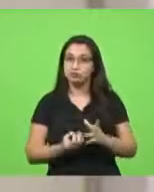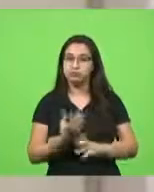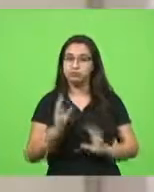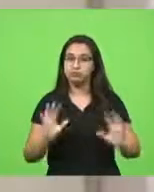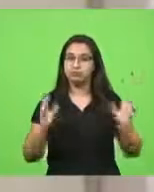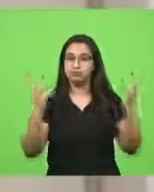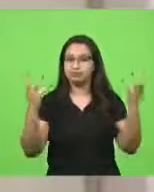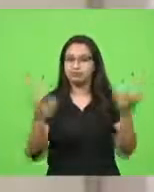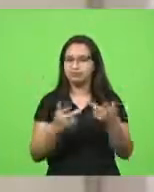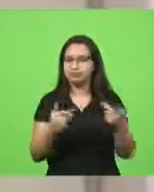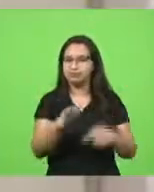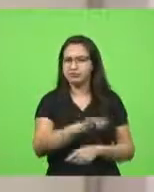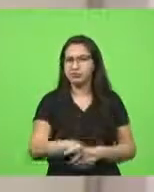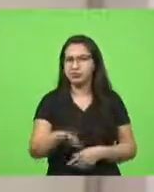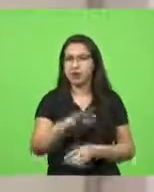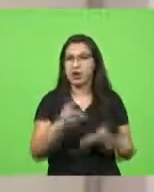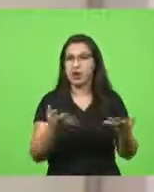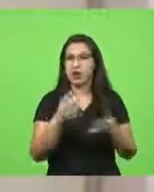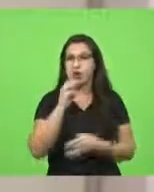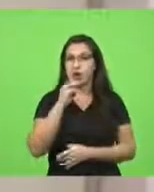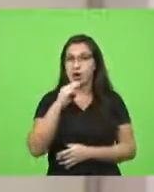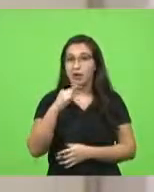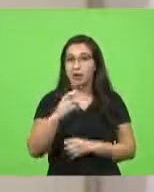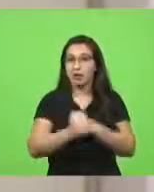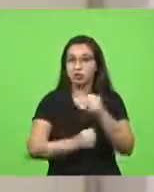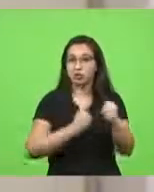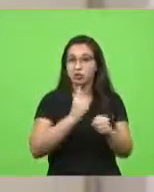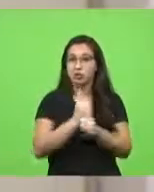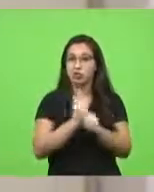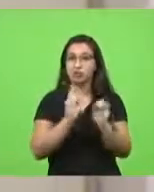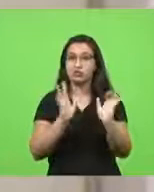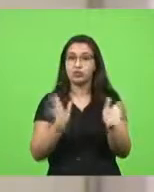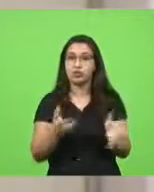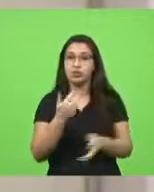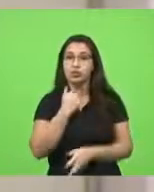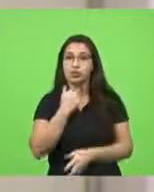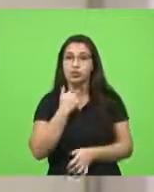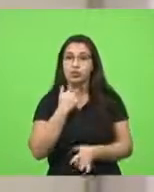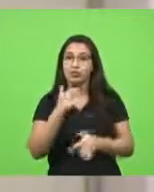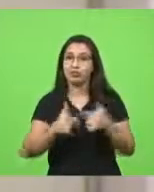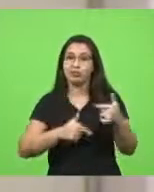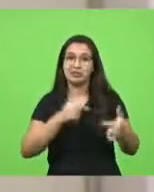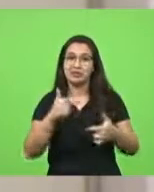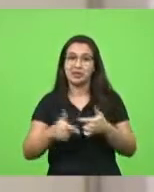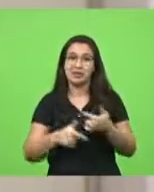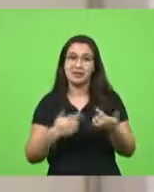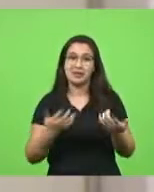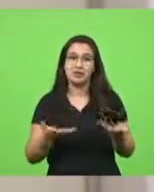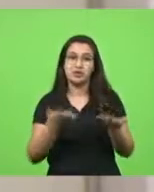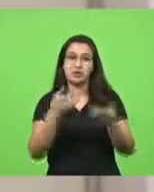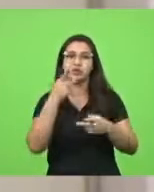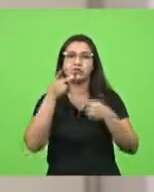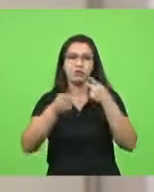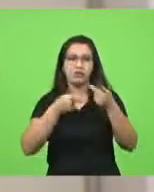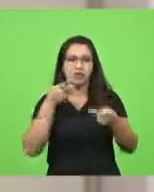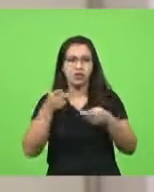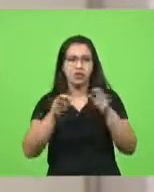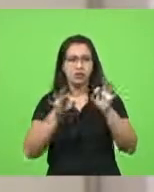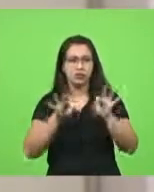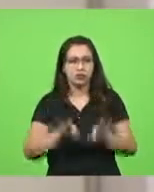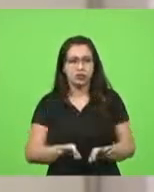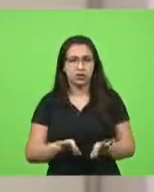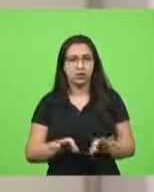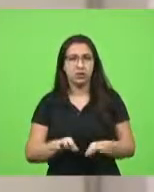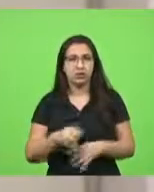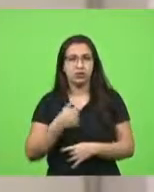que agora, em março, completa um ano sem poder trabalhar. E o senhor falou tudo, tirou as palavras